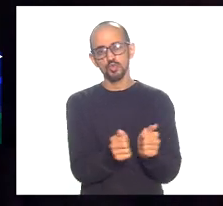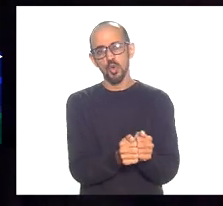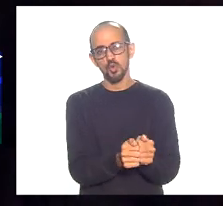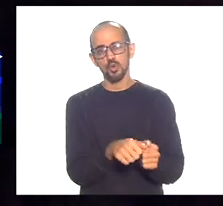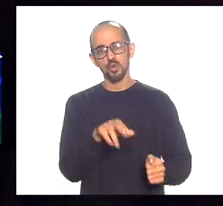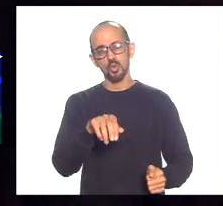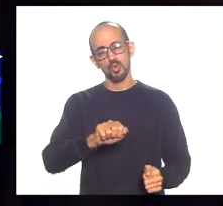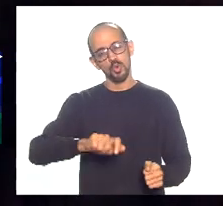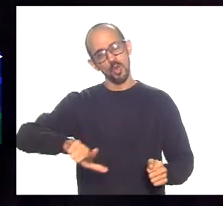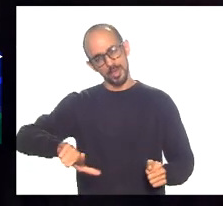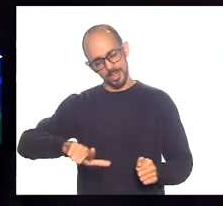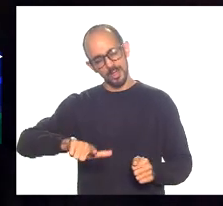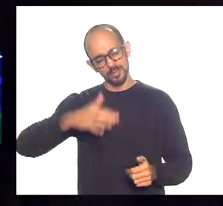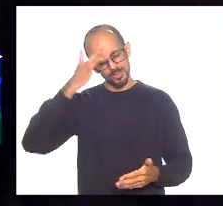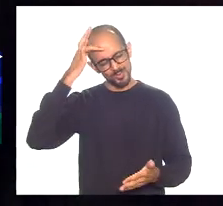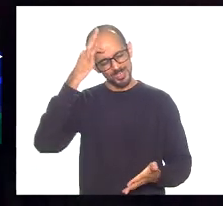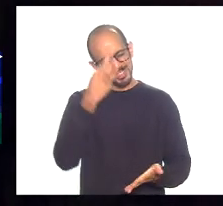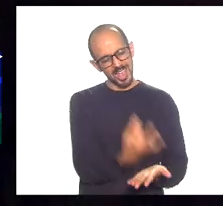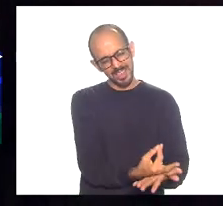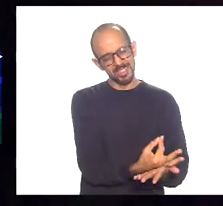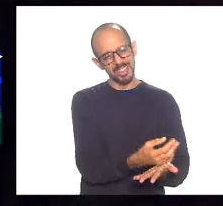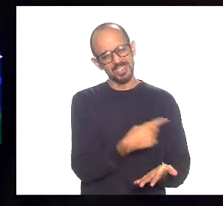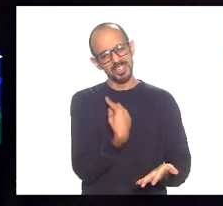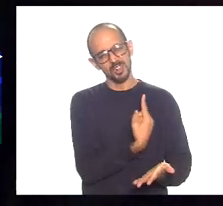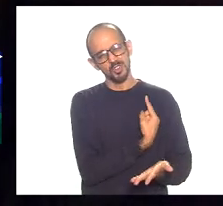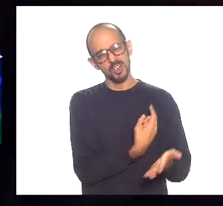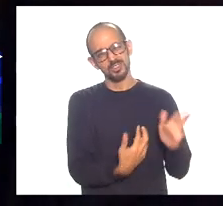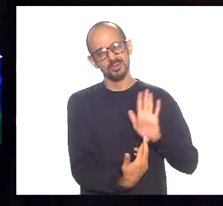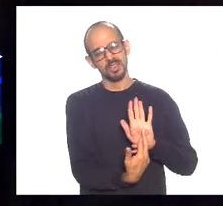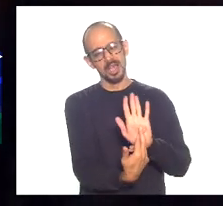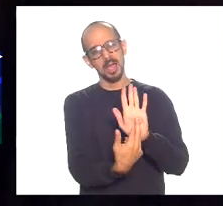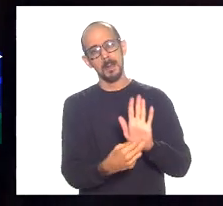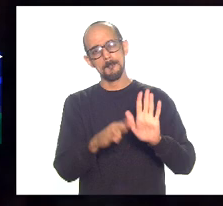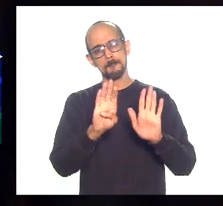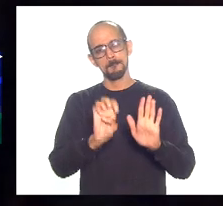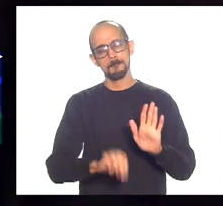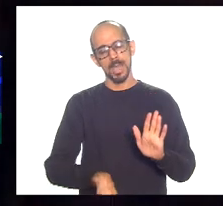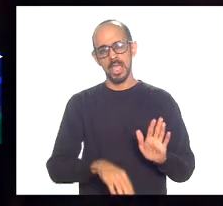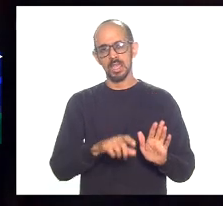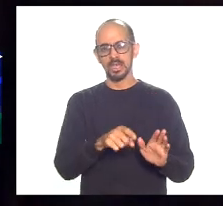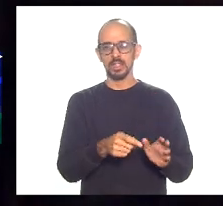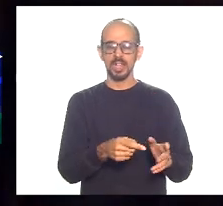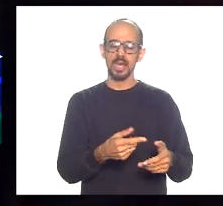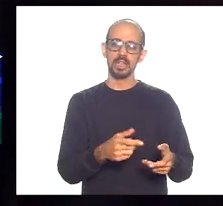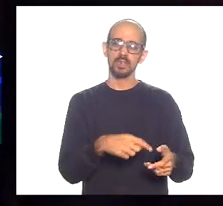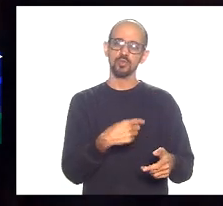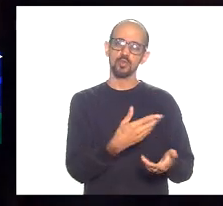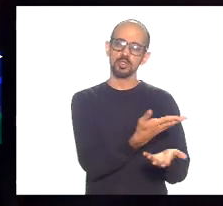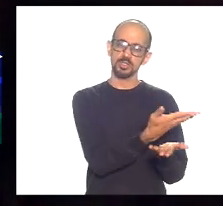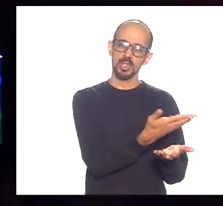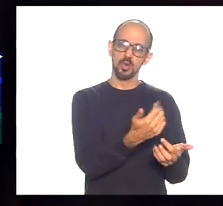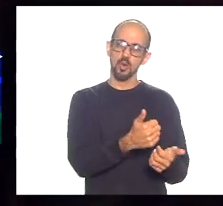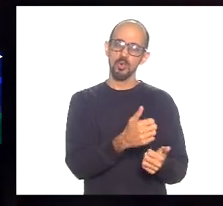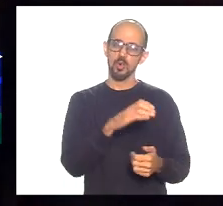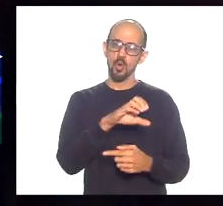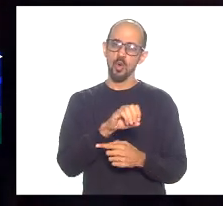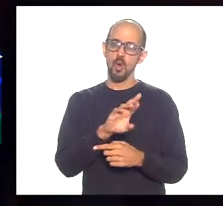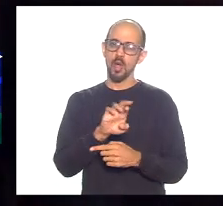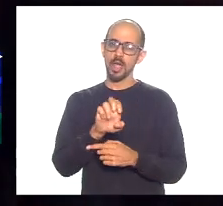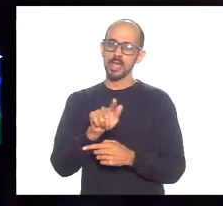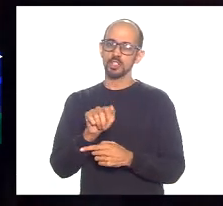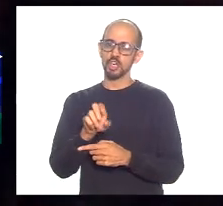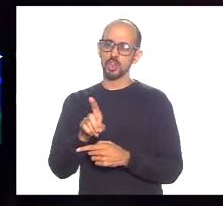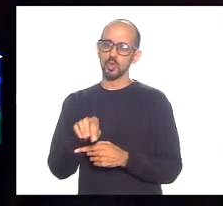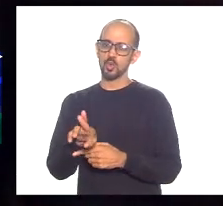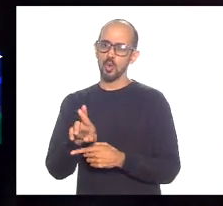e certeza que a gente se sente muito representado acolhido atendo você como corregedor substituto Parabéns